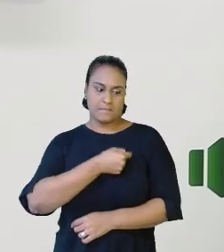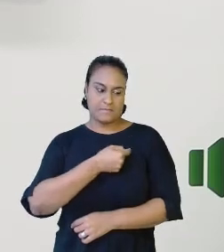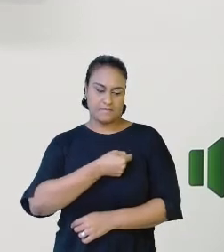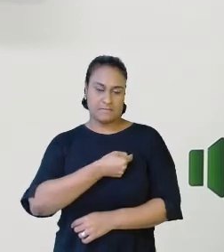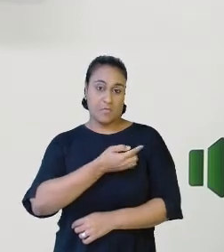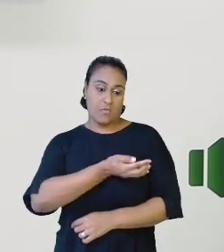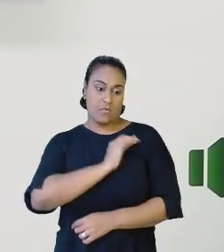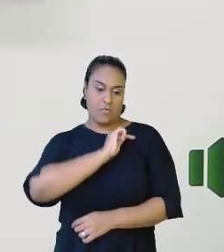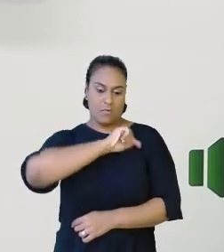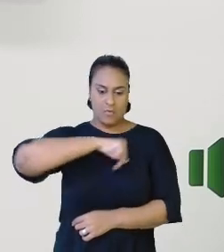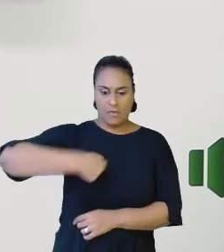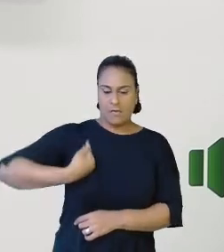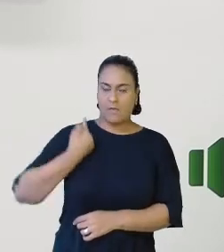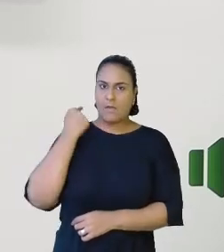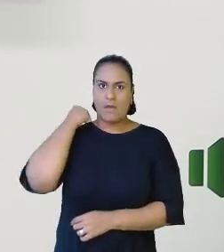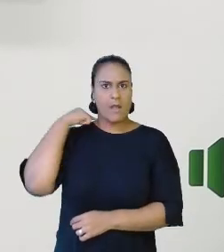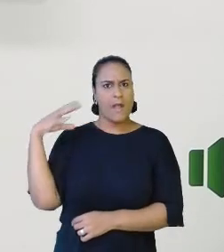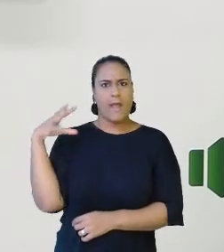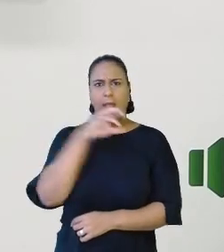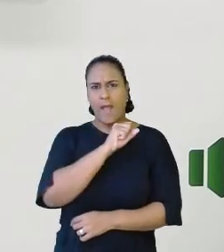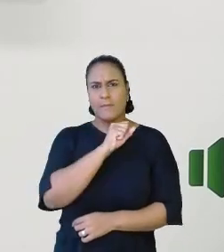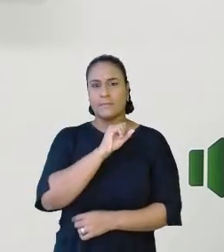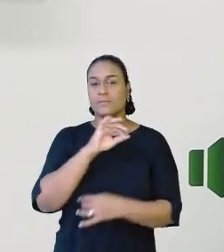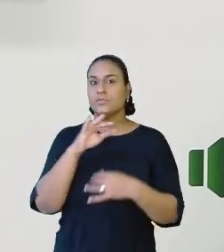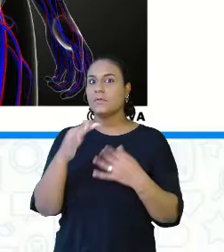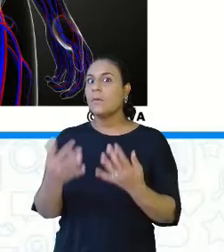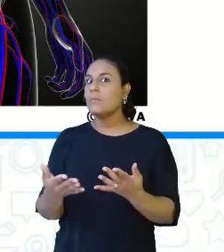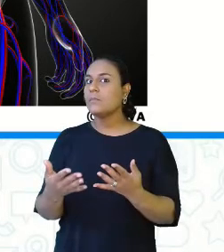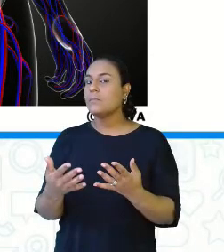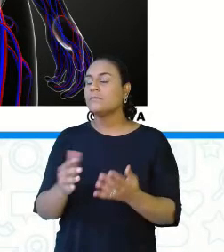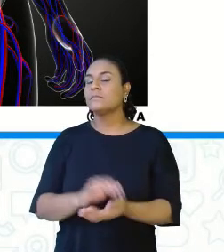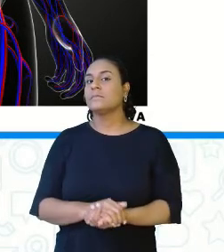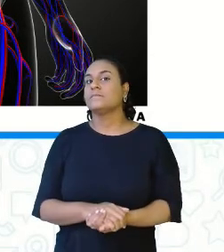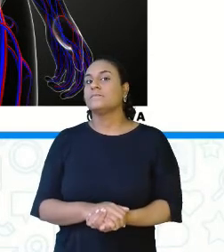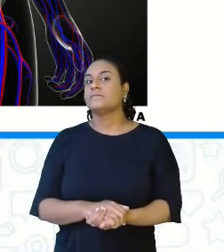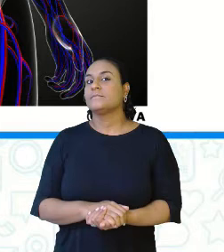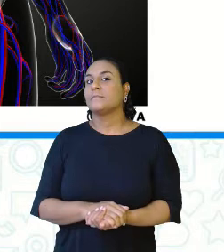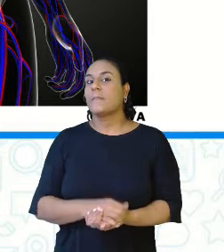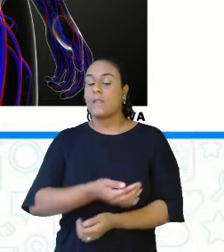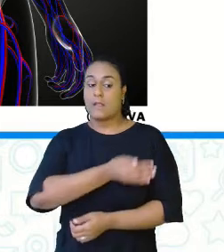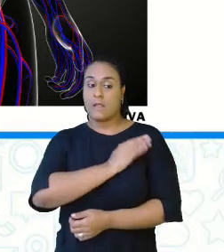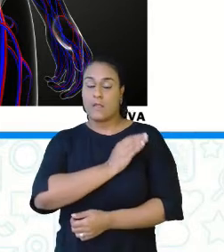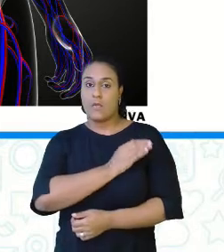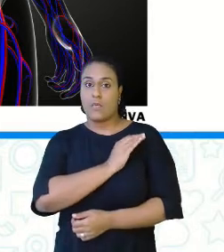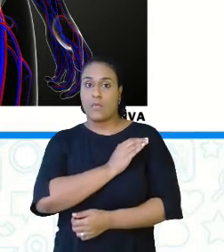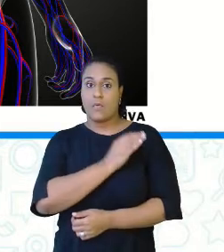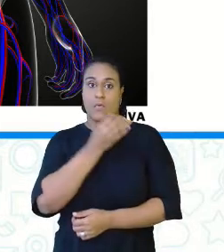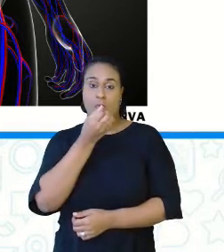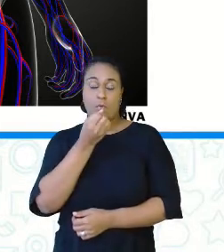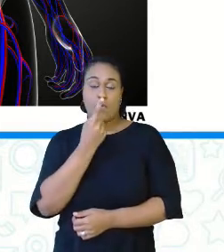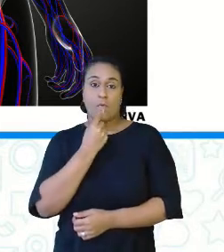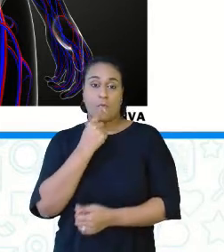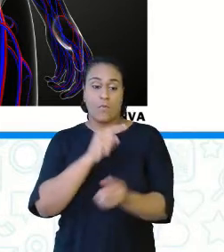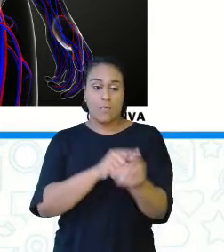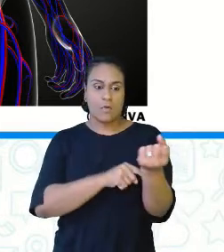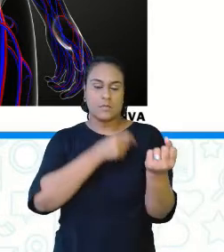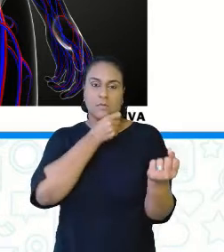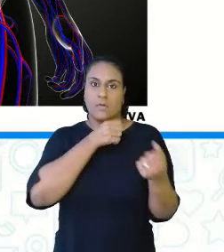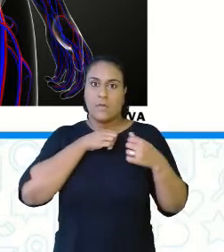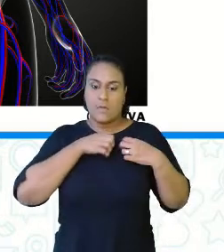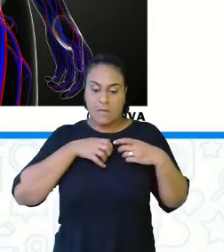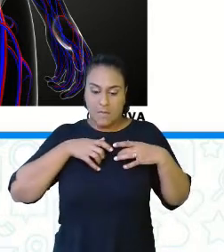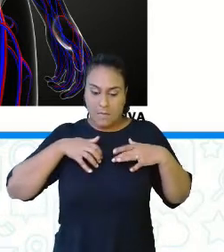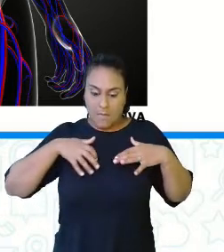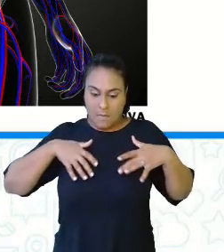circulação, que é o sangue que vai do coração para todas as partes do corpo, a